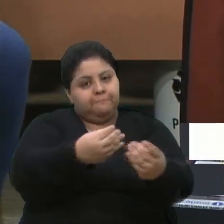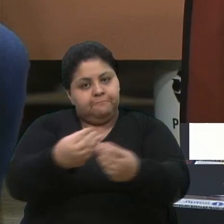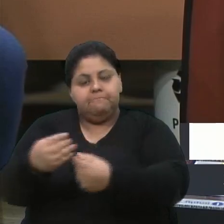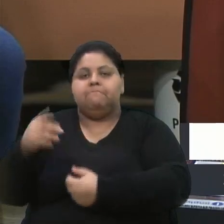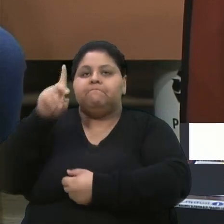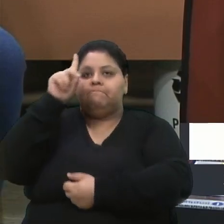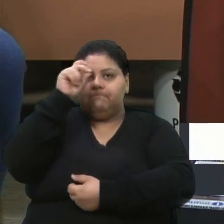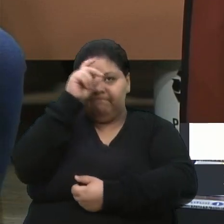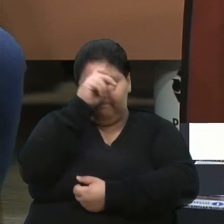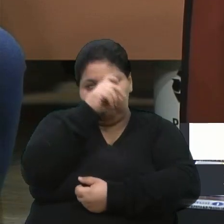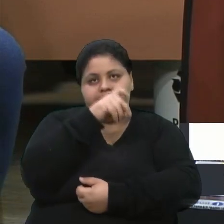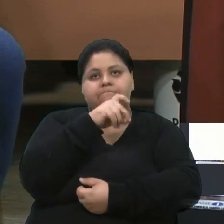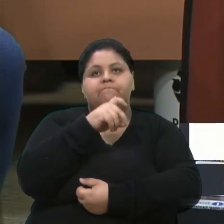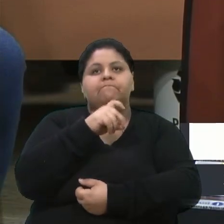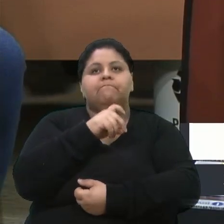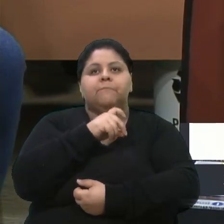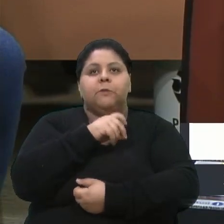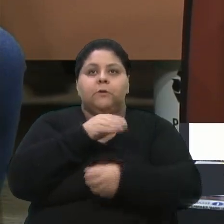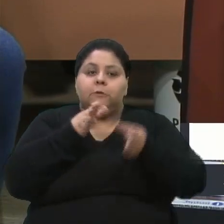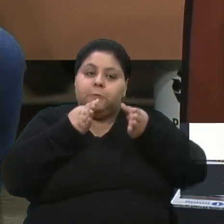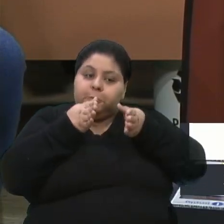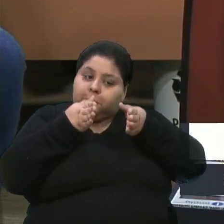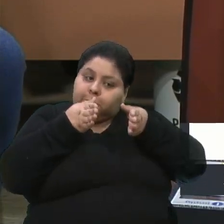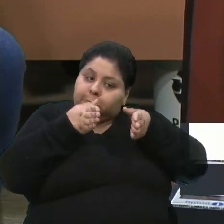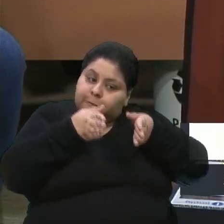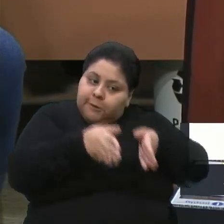ter um enterro...